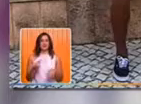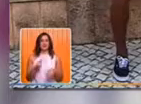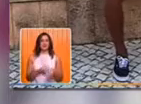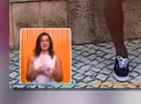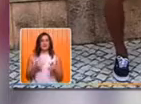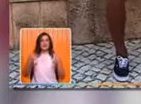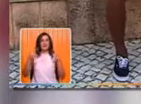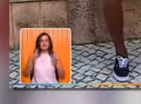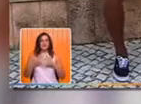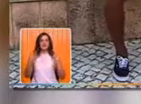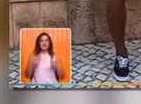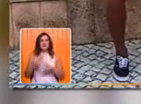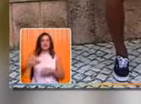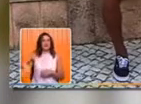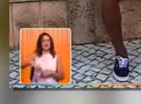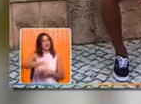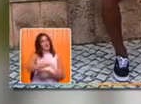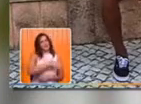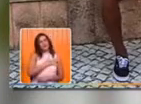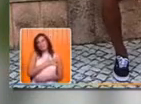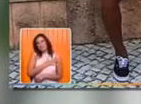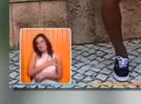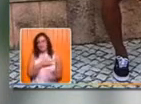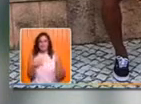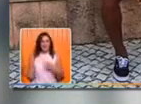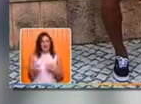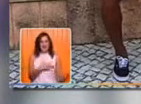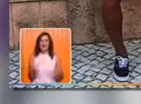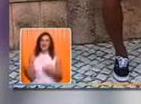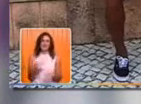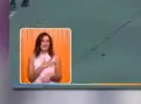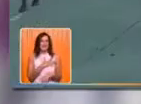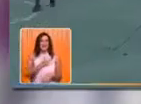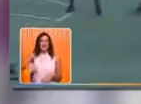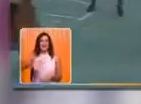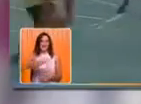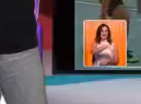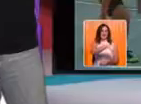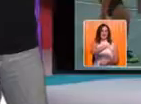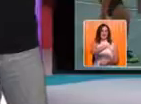sem dúvida que eu gosto muito dela